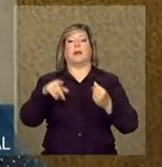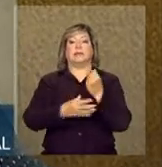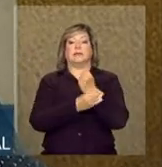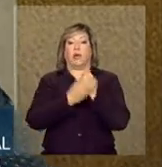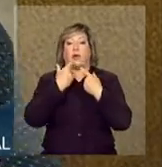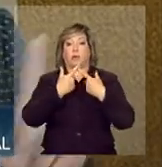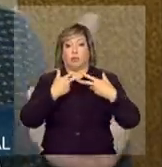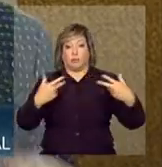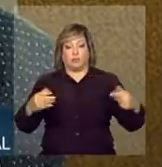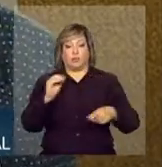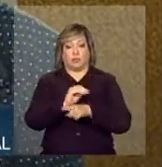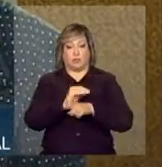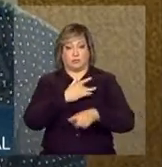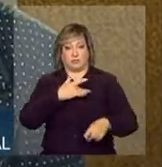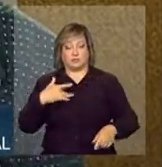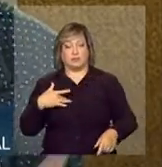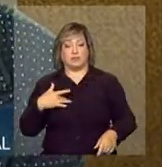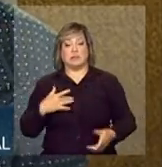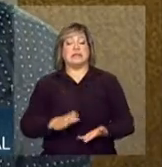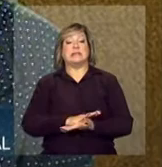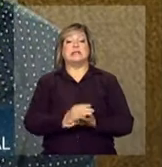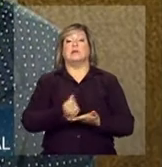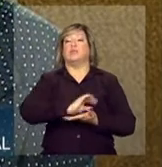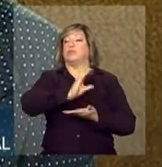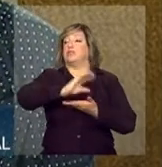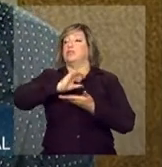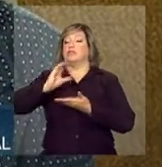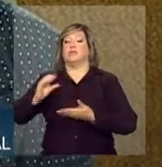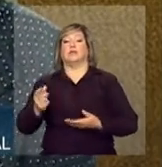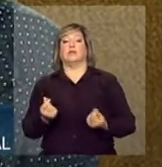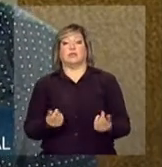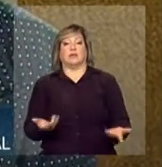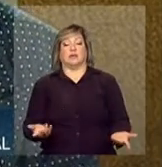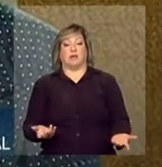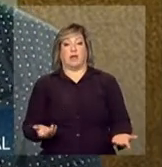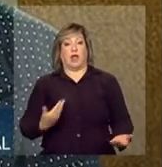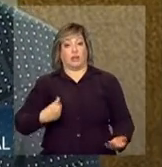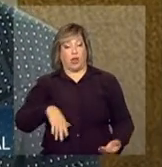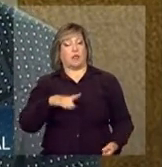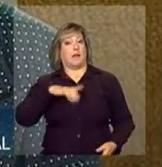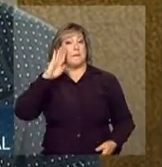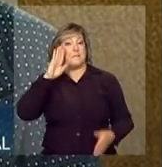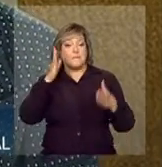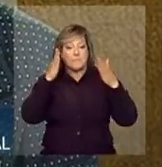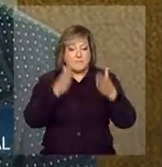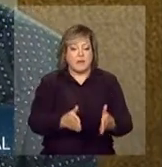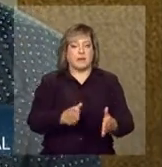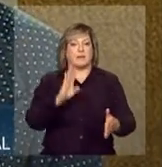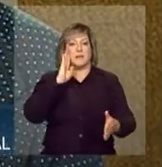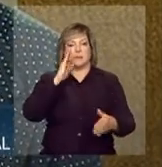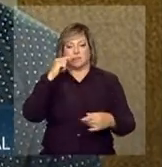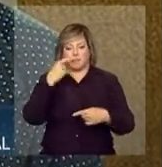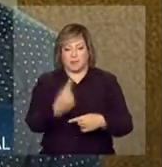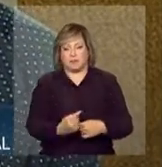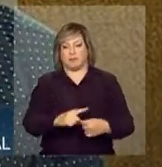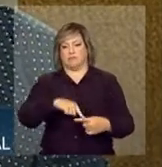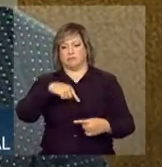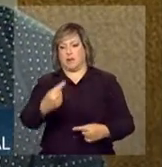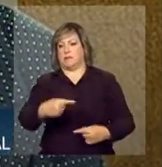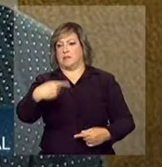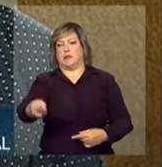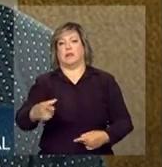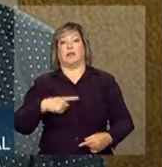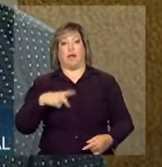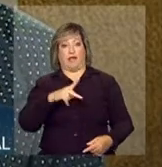alimentar e nutricional, sem pulverizar recursos e não chegar em lugar nenhum? Nós estamos priorizando. A nossa prioridade é